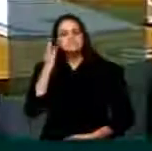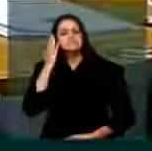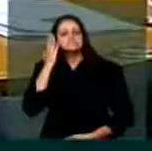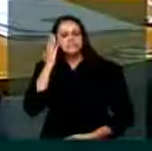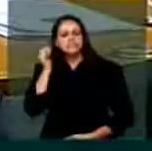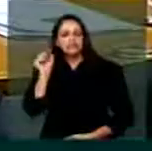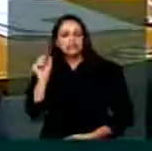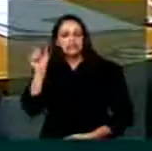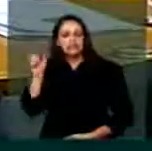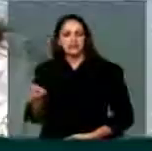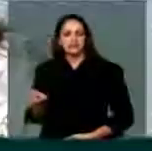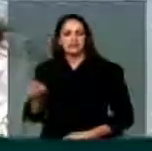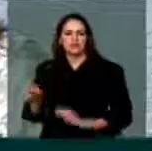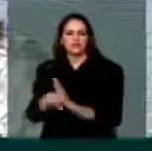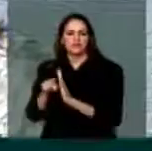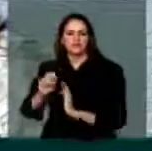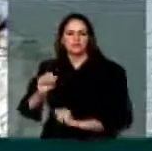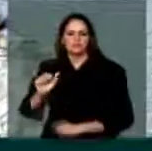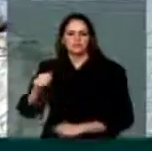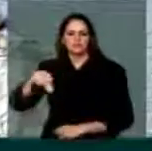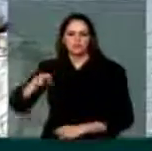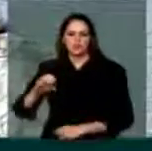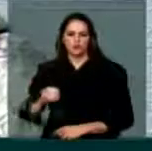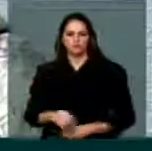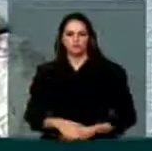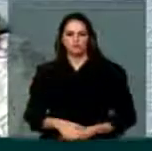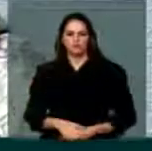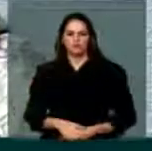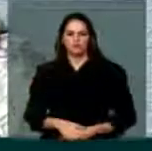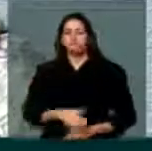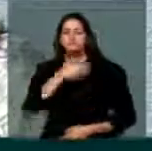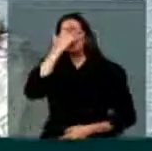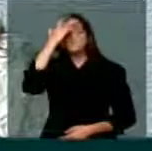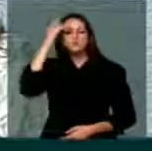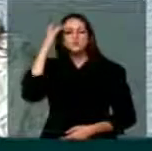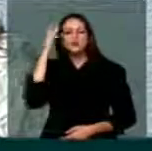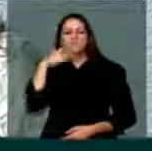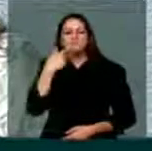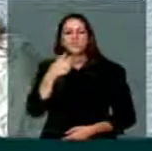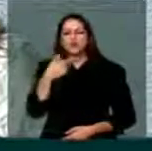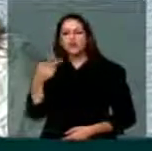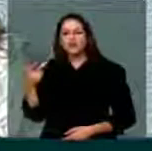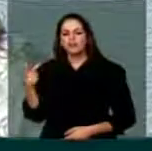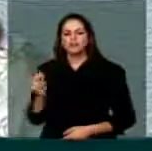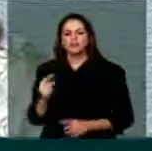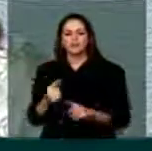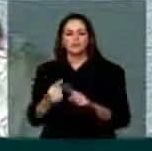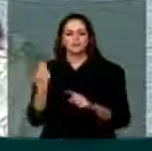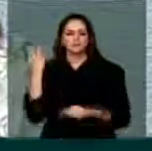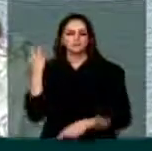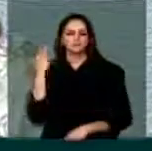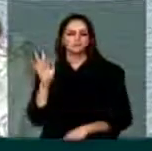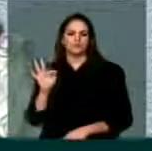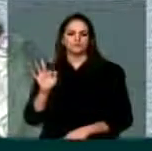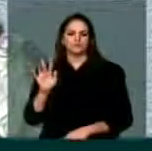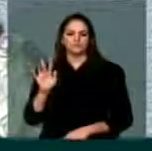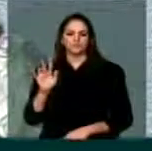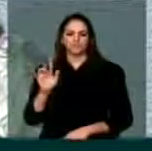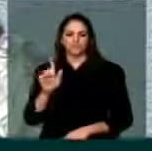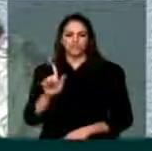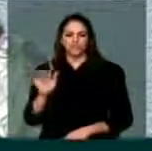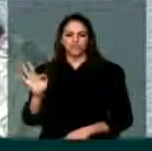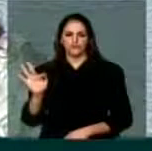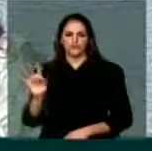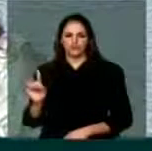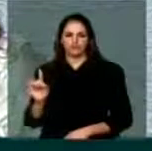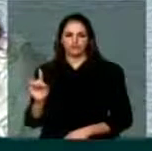senhora ouviu ou conheceu? Eu ouvia falar dele na época de GFD,